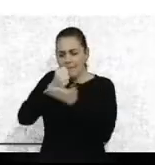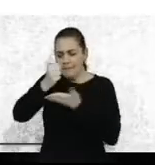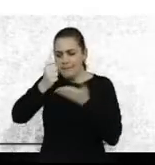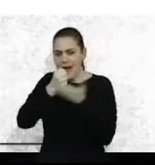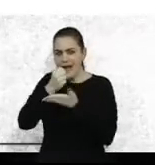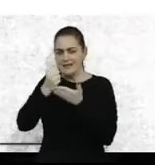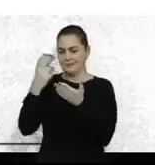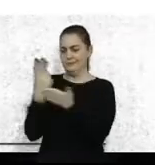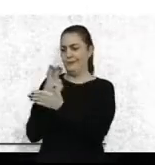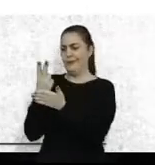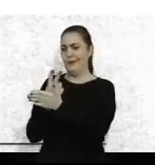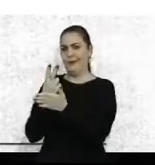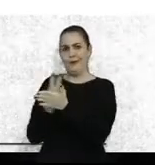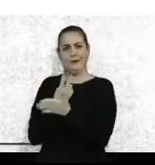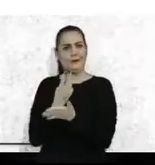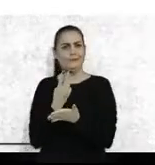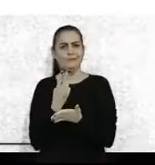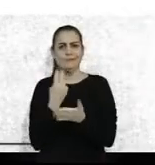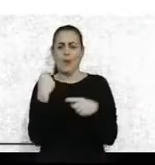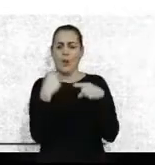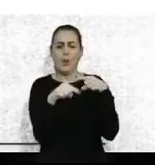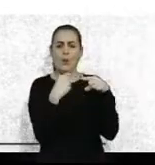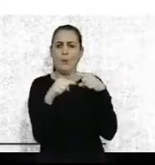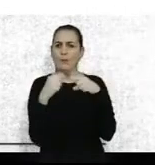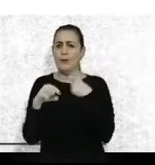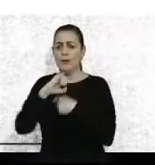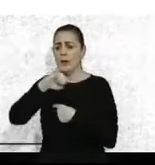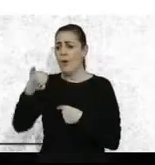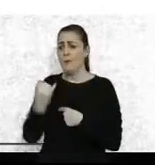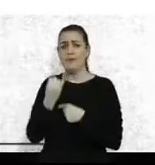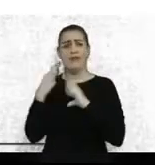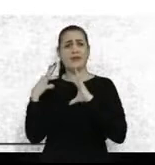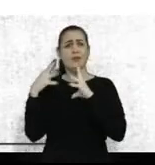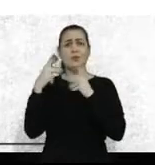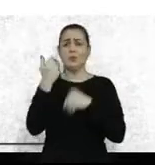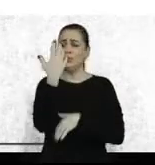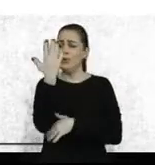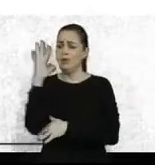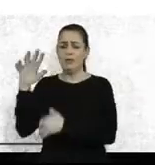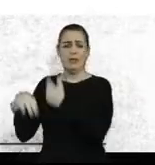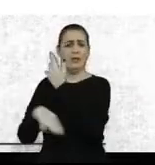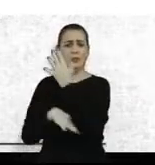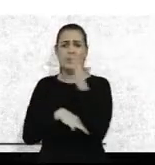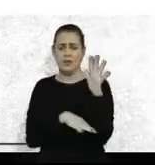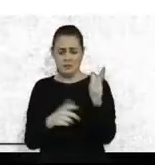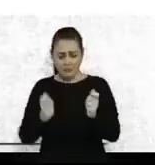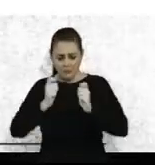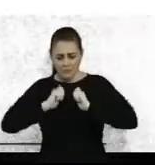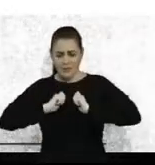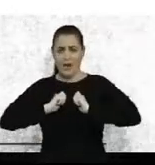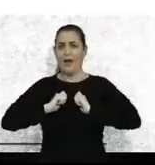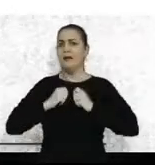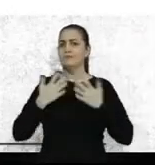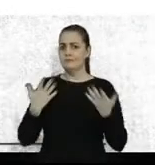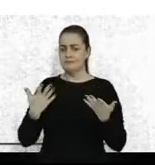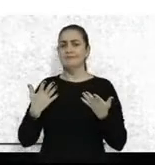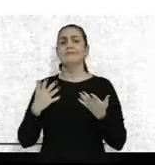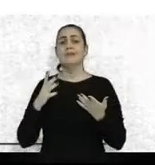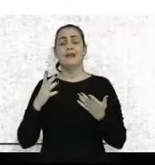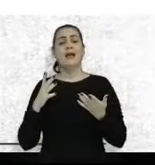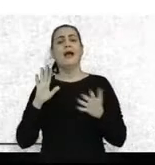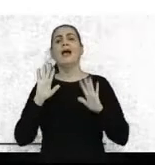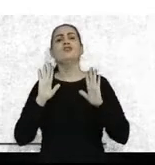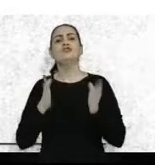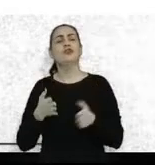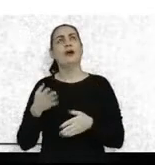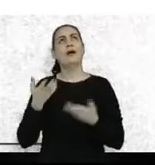está aproveitando tudo que a natureza nos oferece em termos de polifenóis, de antioxidantes, e já quer pensar em suplemento. Então, olha a quantidade de